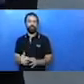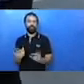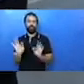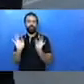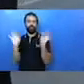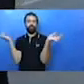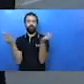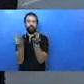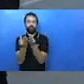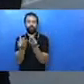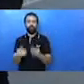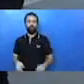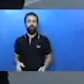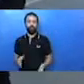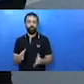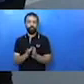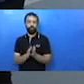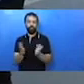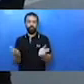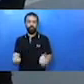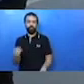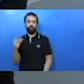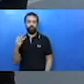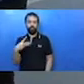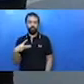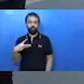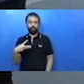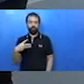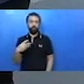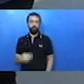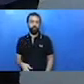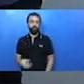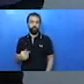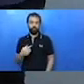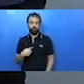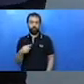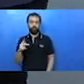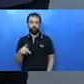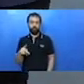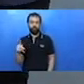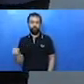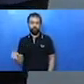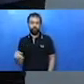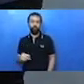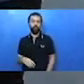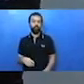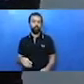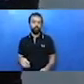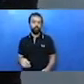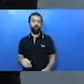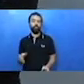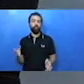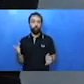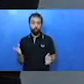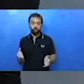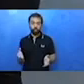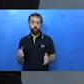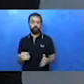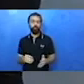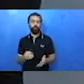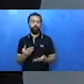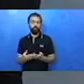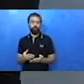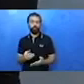Caderno 3. Lembra, eu sou a professora Adriana e hoje nós vamos estudar a unidade 9, as estrelas da bandeira